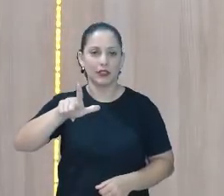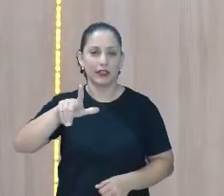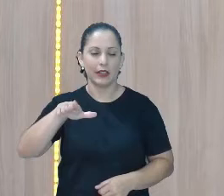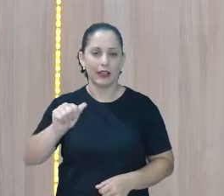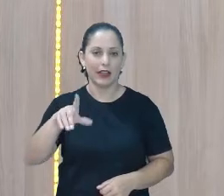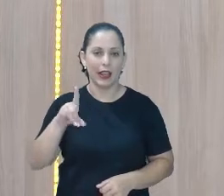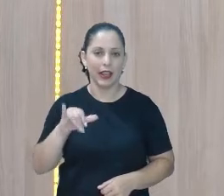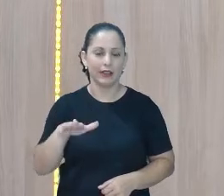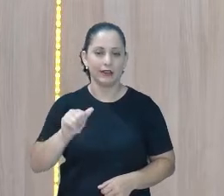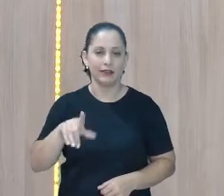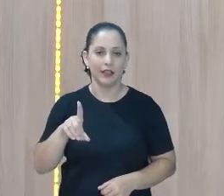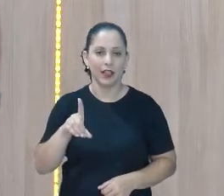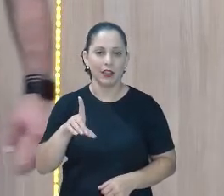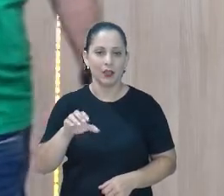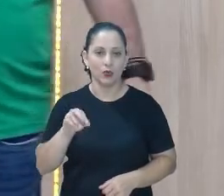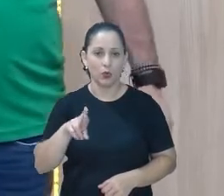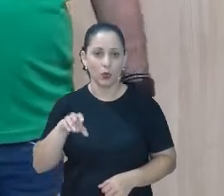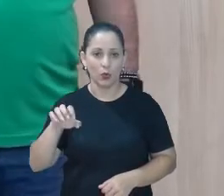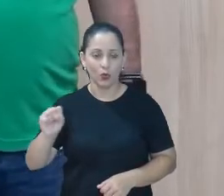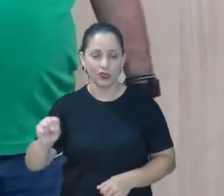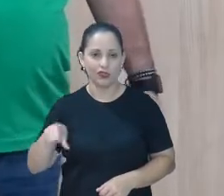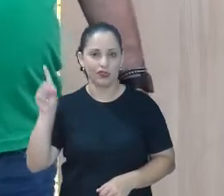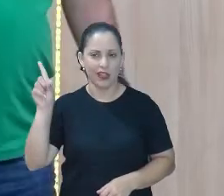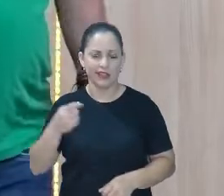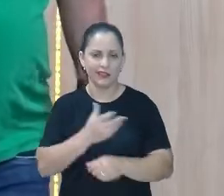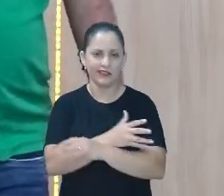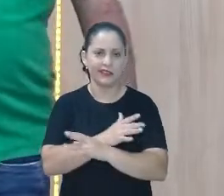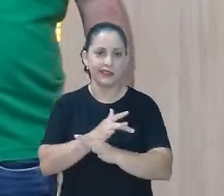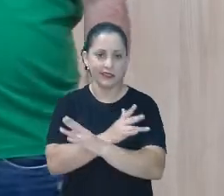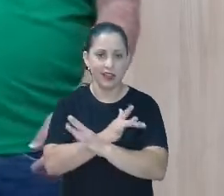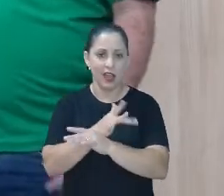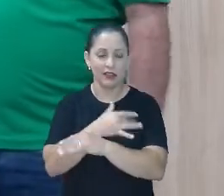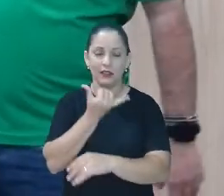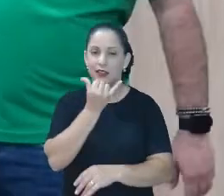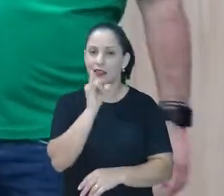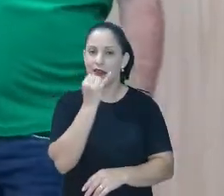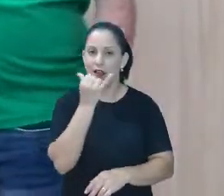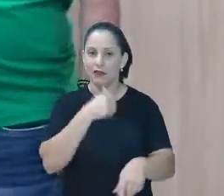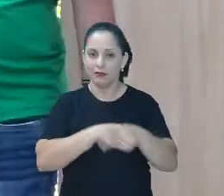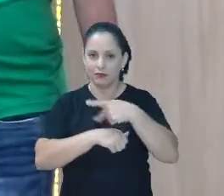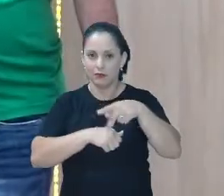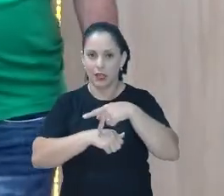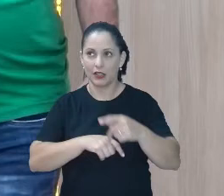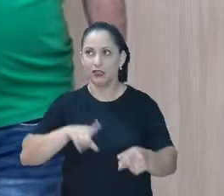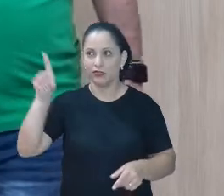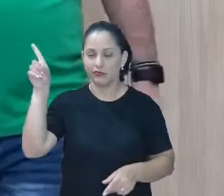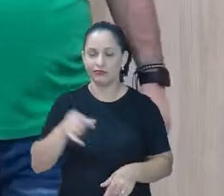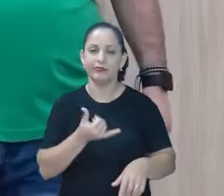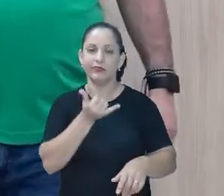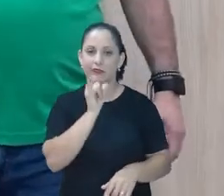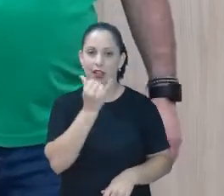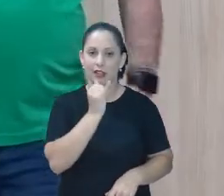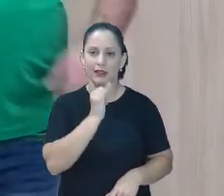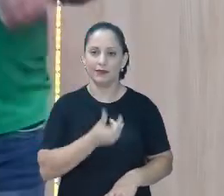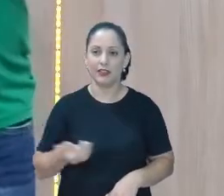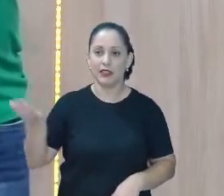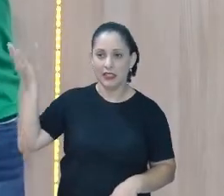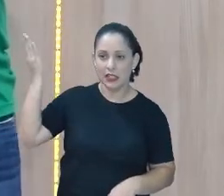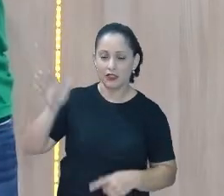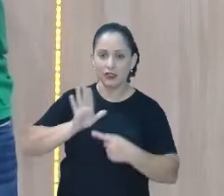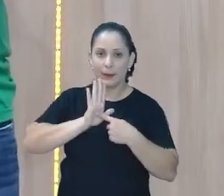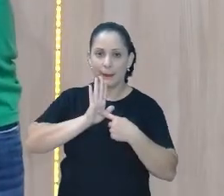de Tarraco, né, lá na Itália. A gente observa também que eles fazem, né, essa